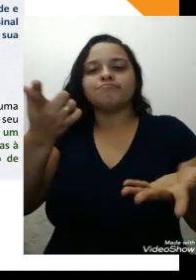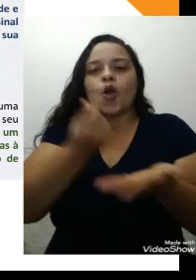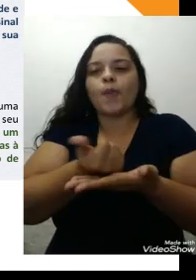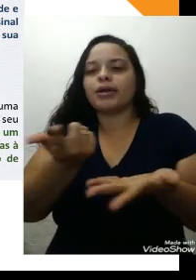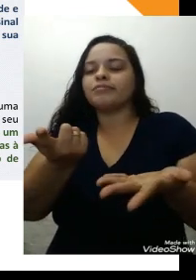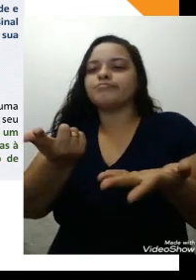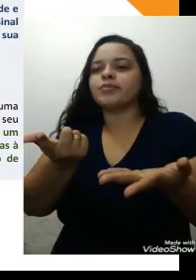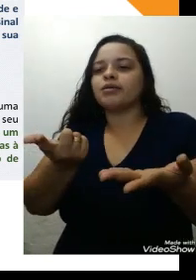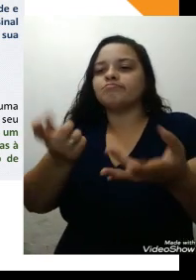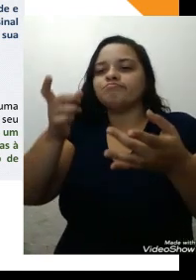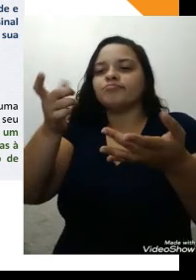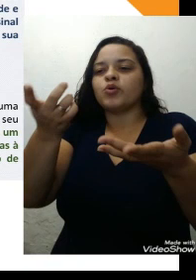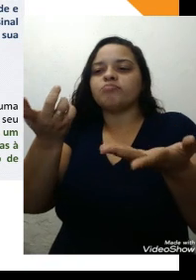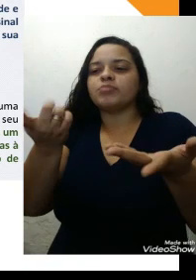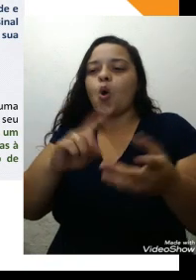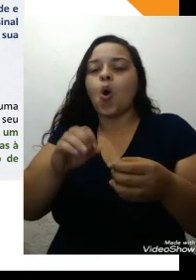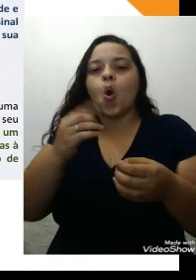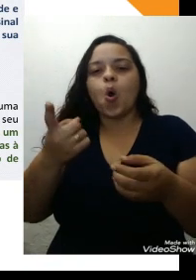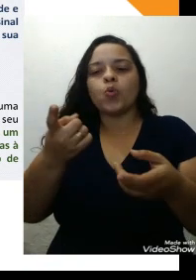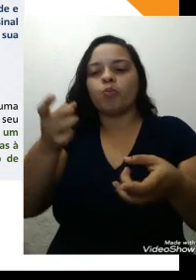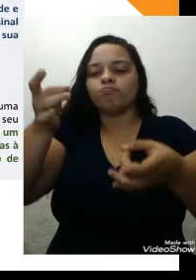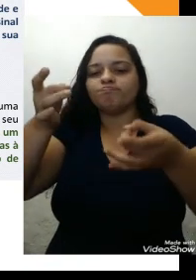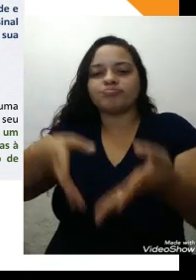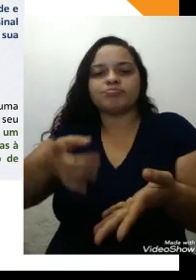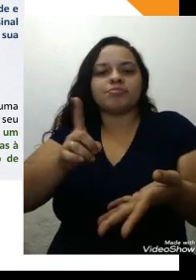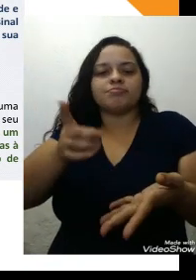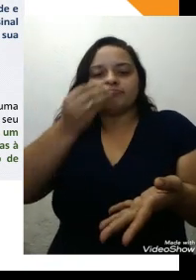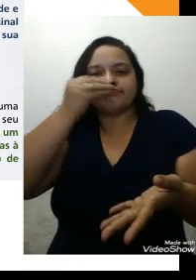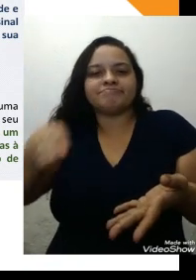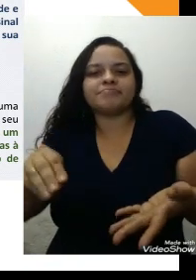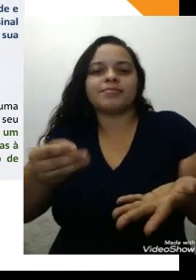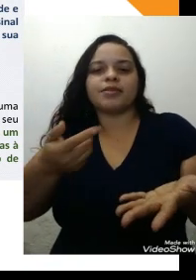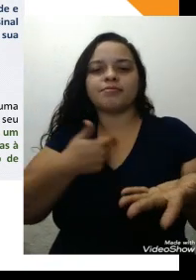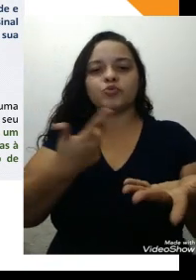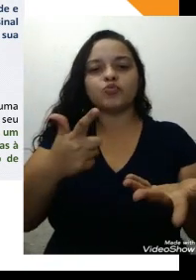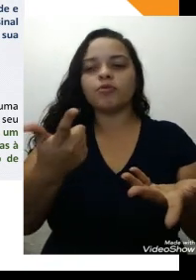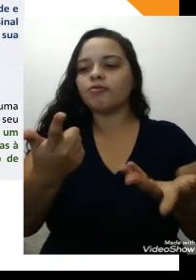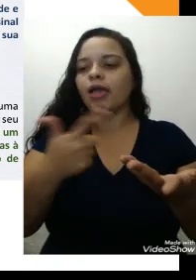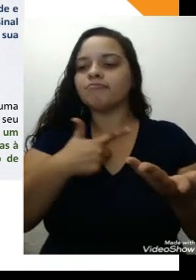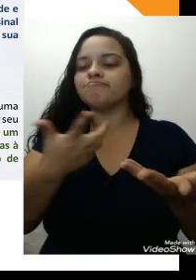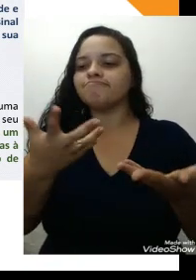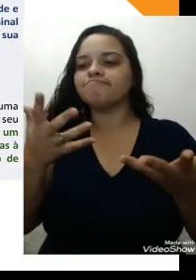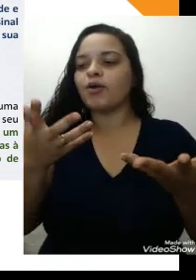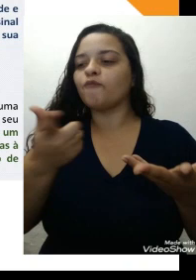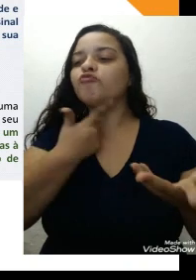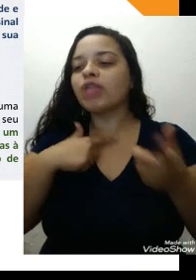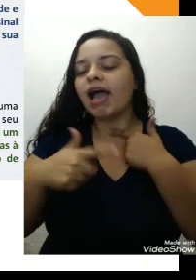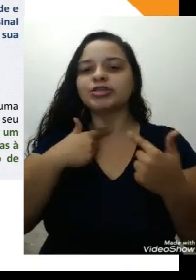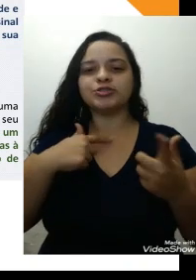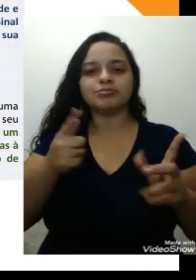têm diante de algumas situações e algumas coisas. Tudo isso para demonstrar a